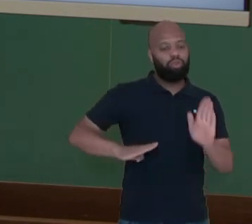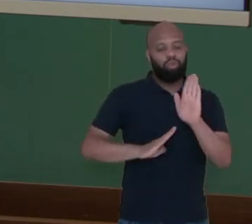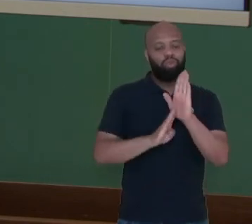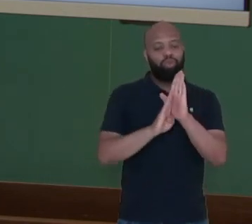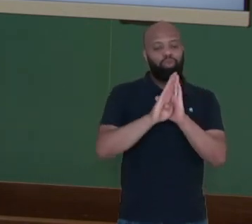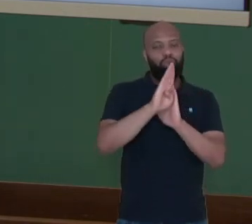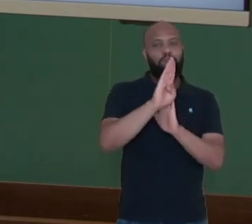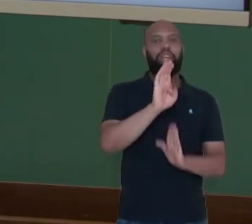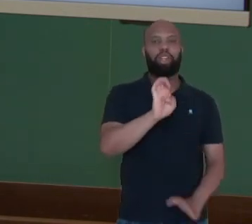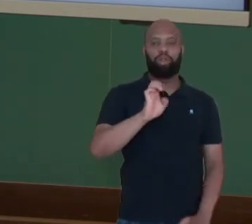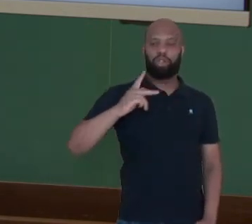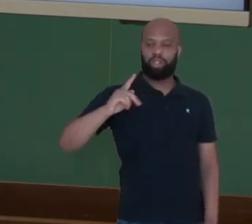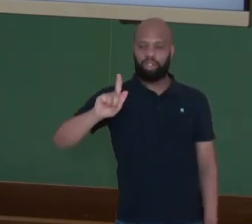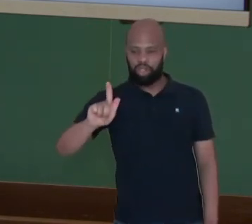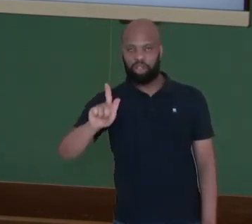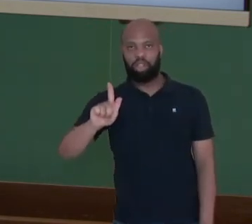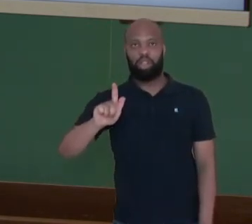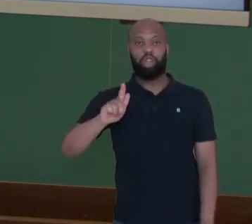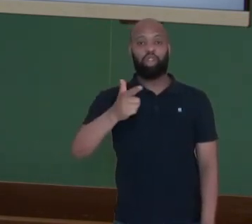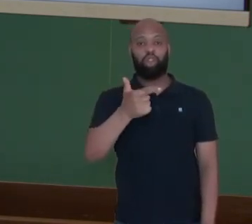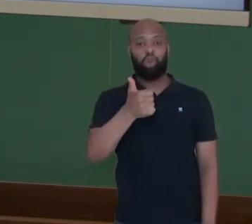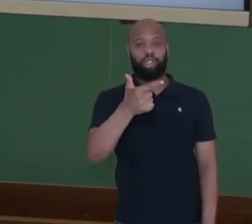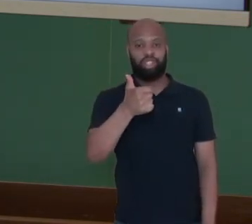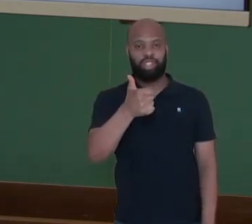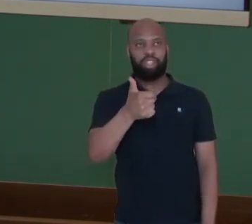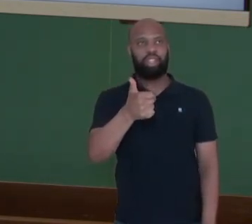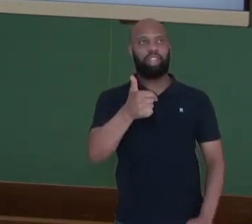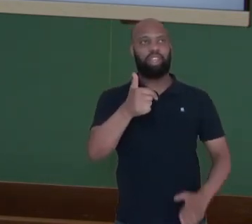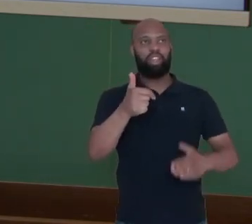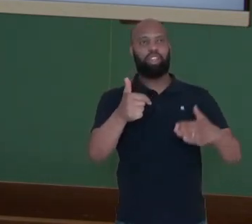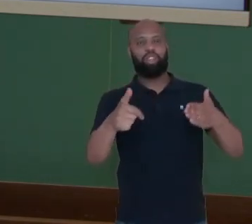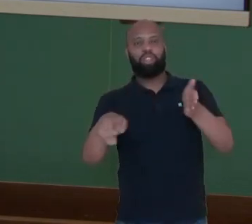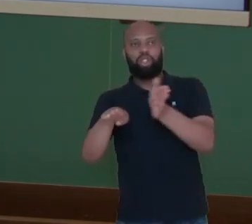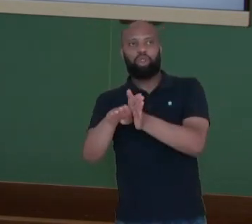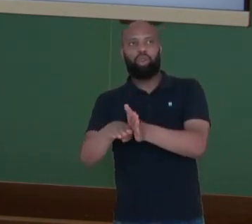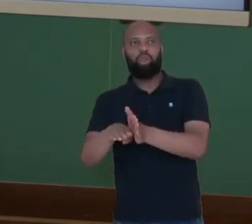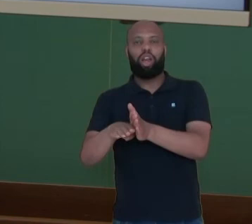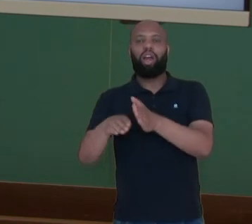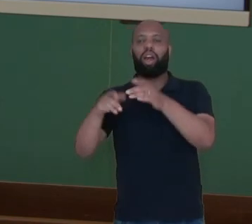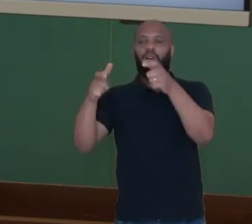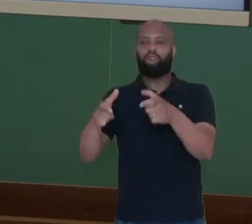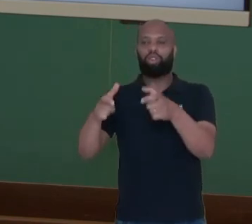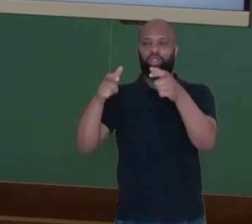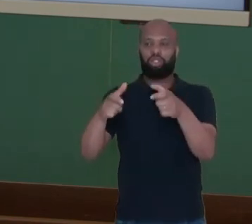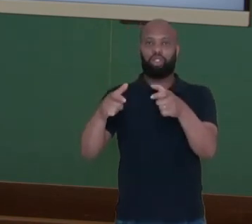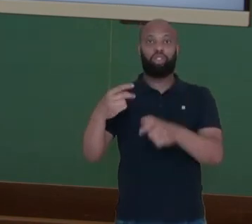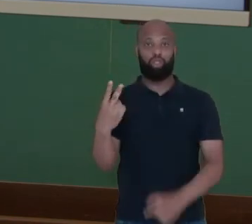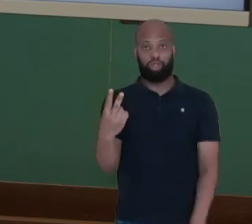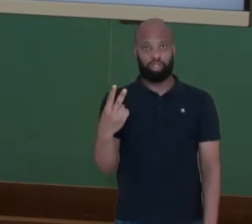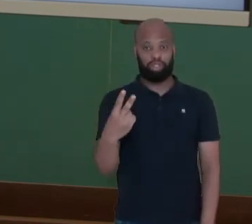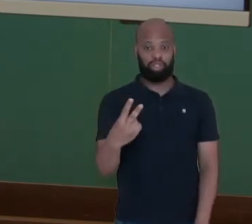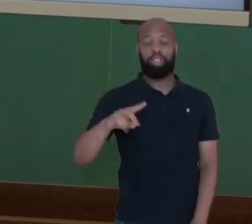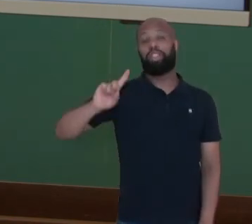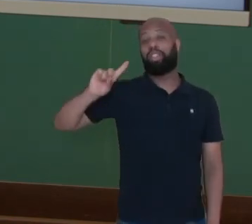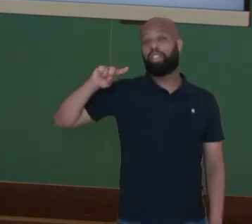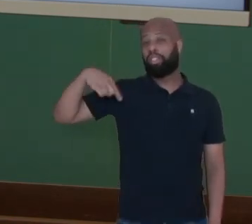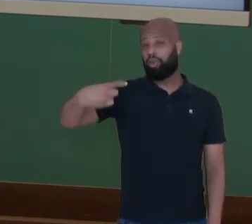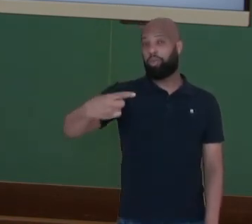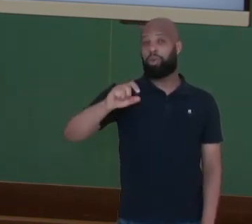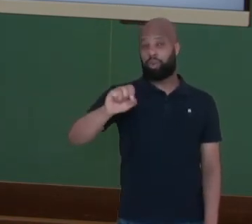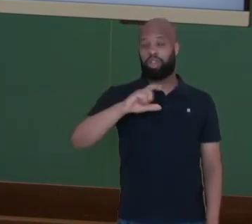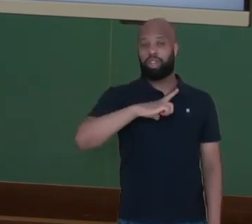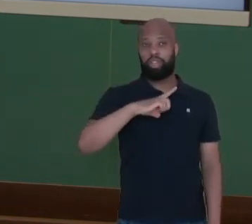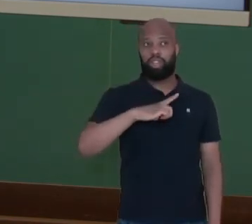potencial gravitacional para 12, até a posição 2. E aí depois, essa